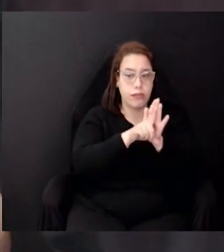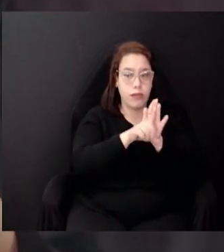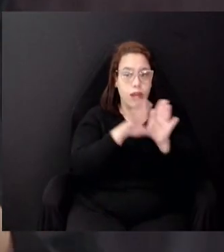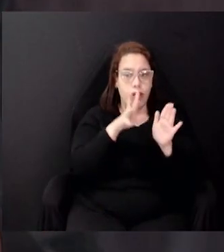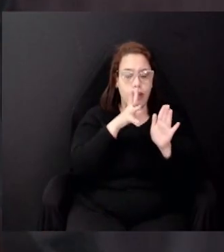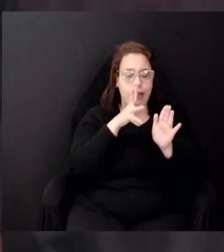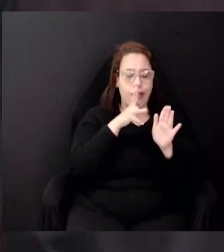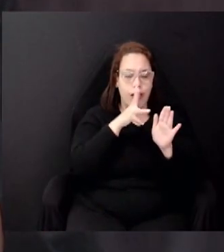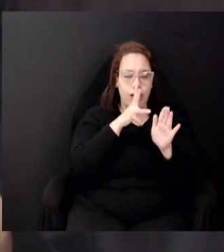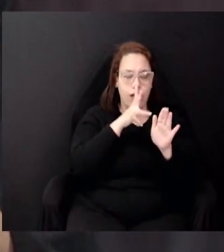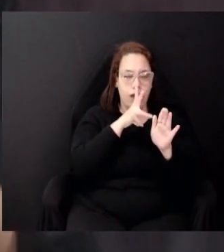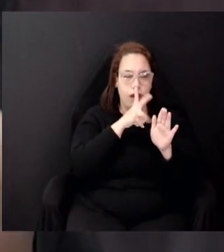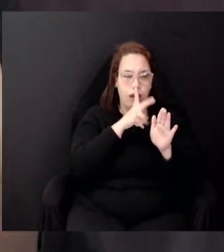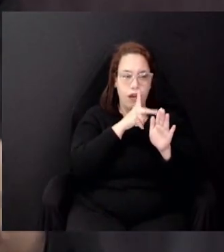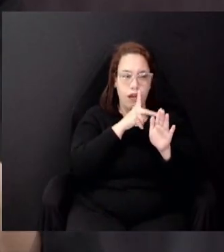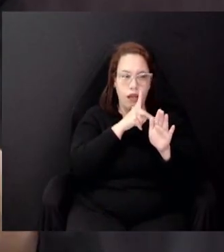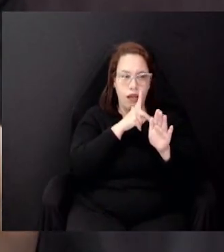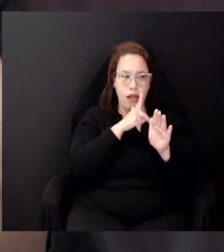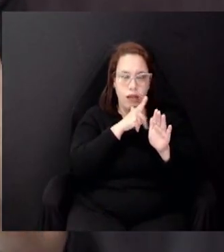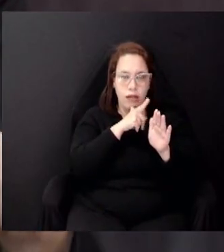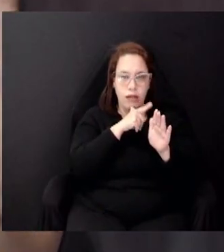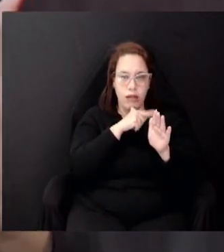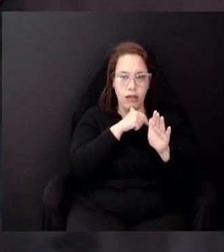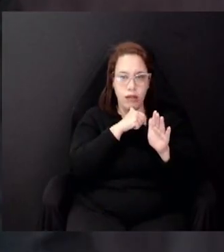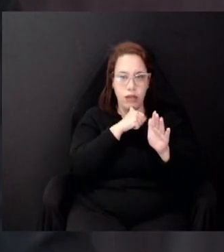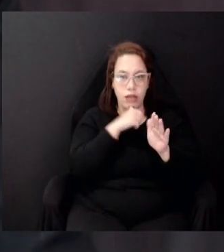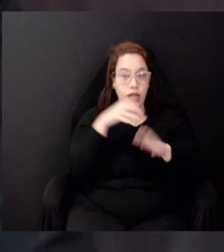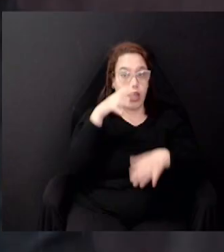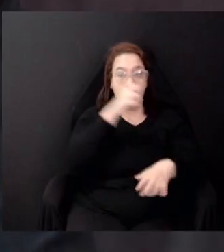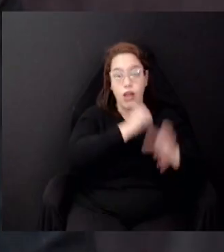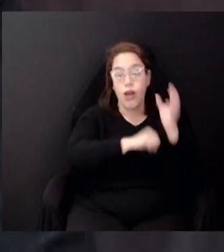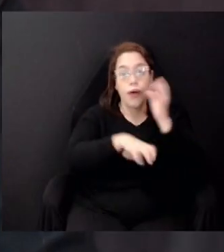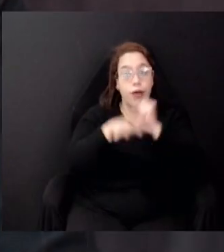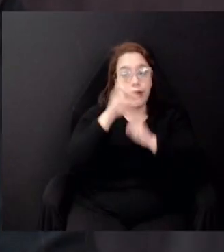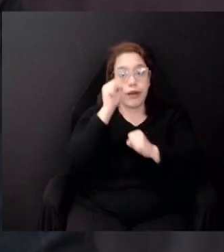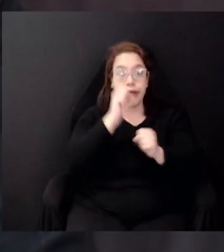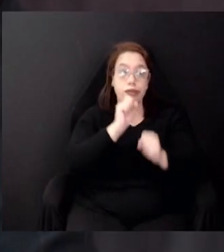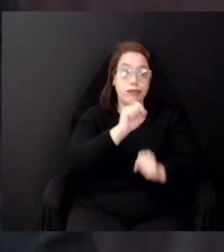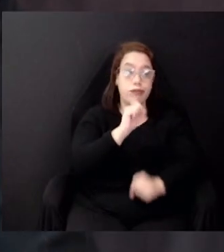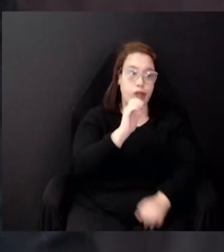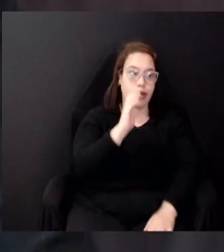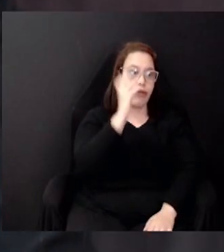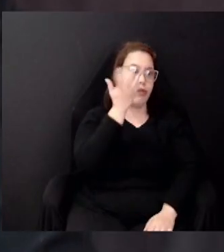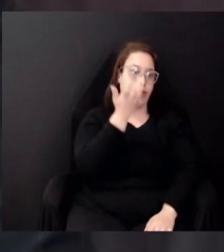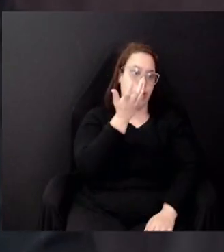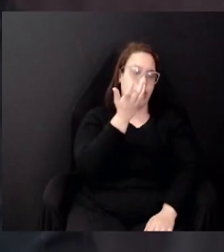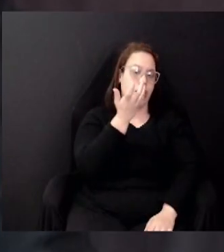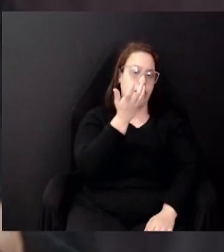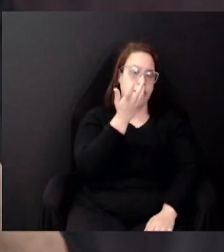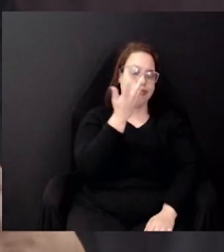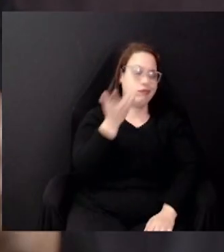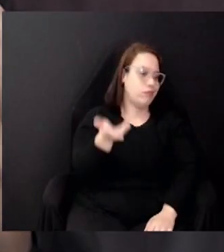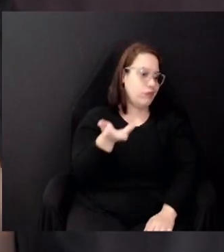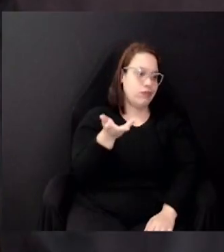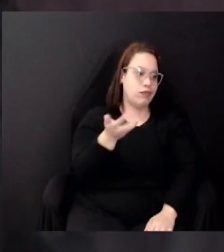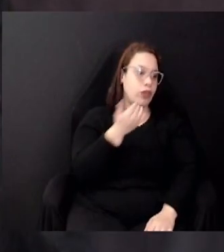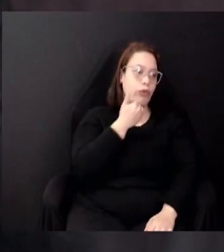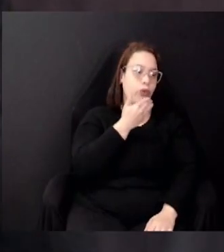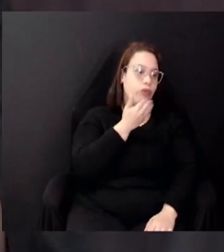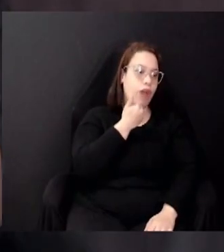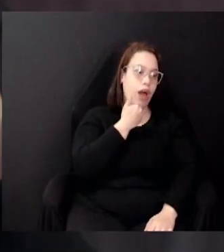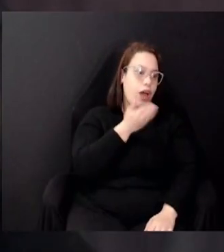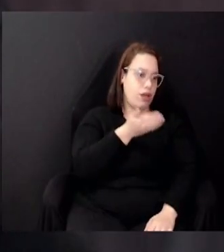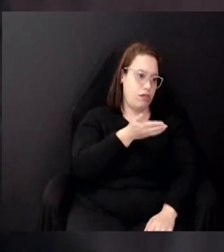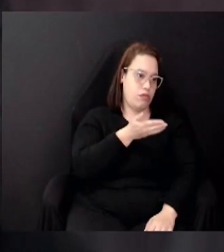Exatamente. né? Perto da rapidez com que essas coisas acontecem. Então, a gente, e